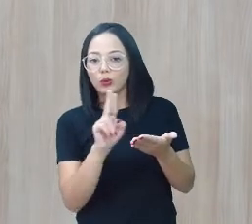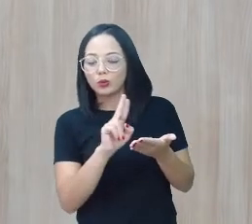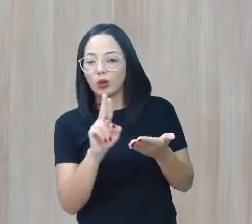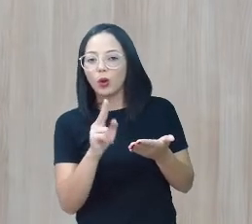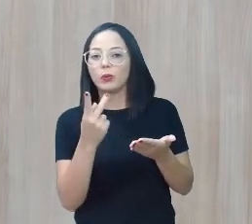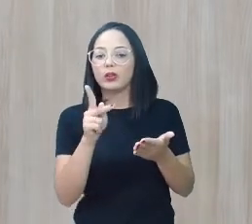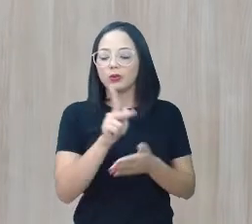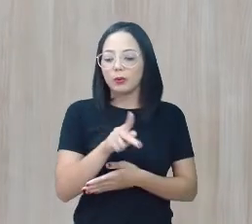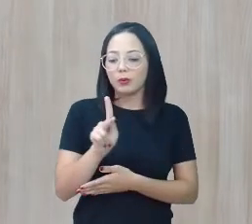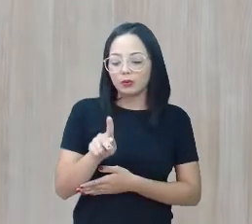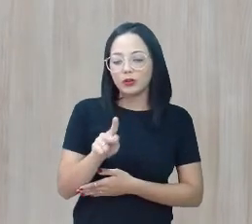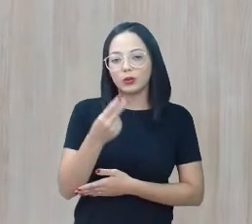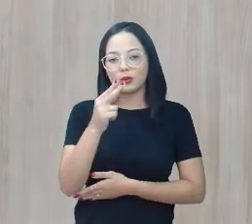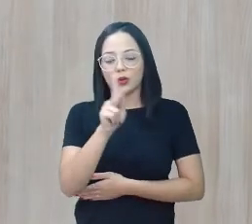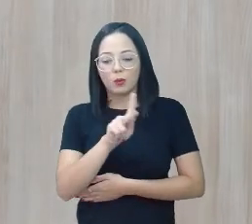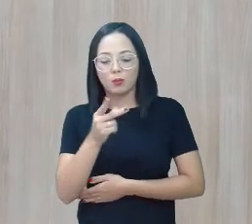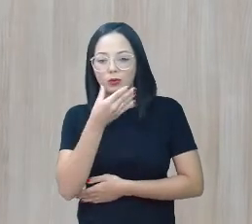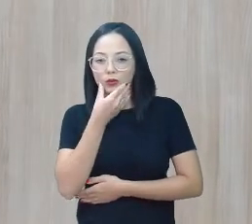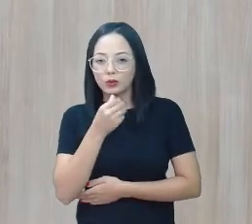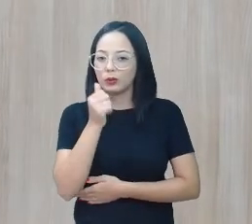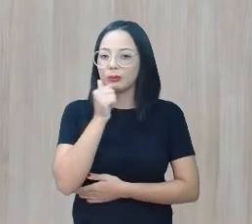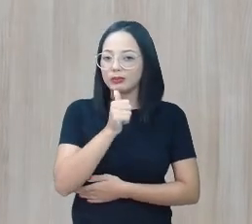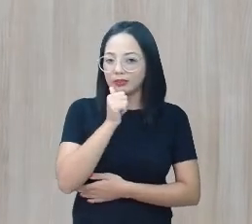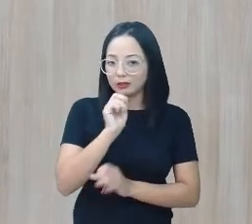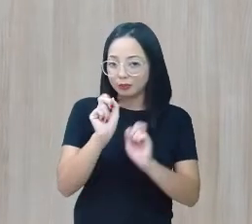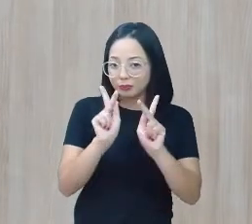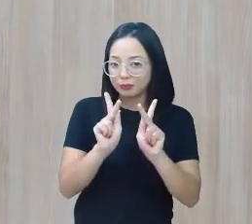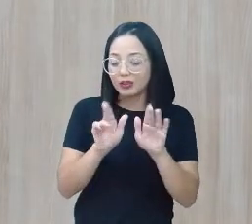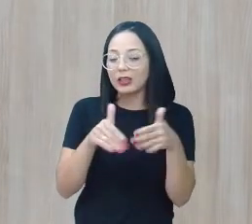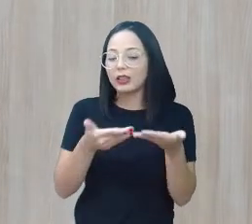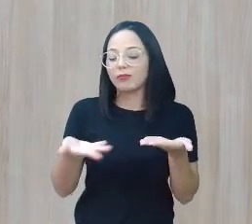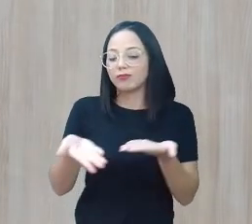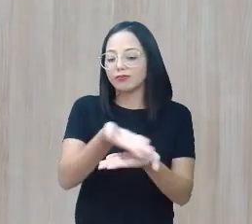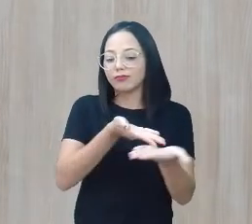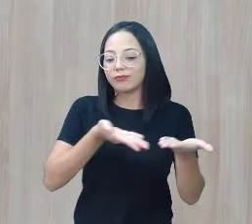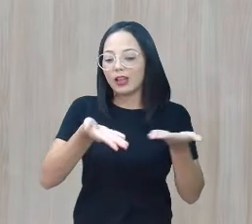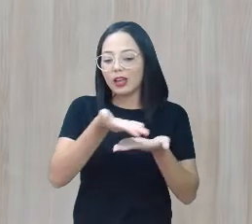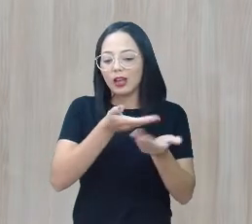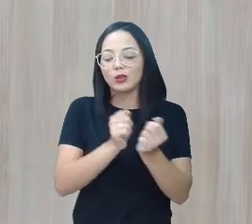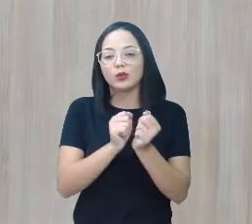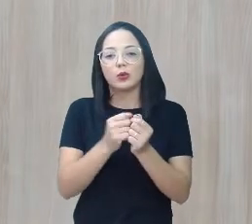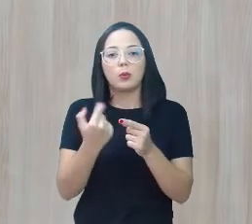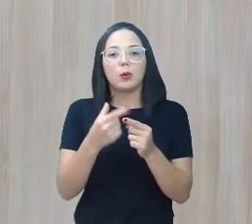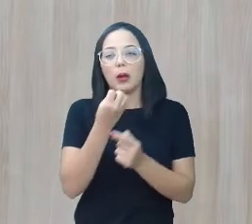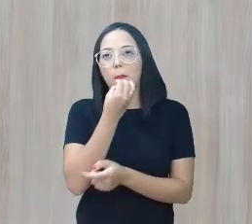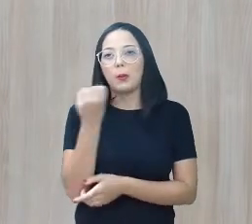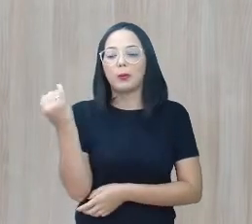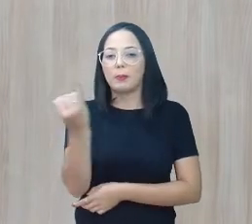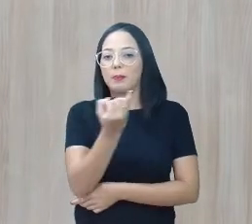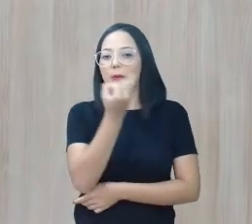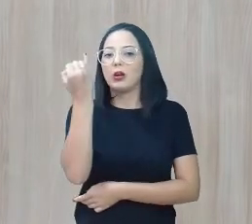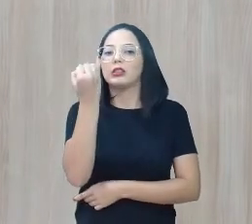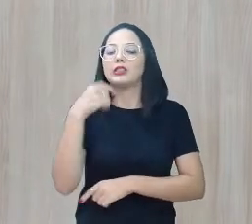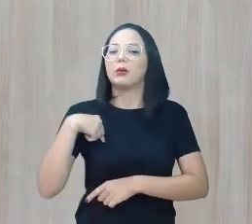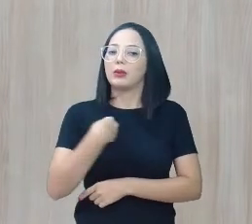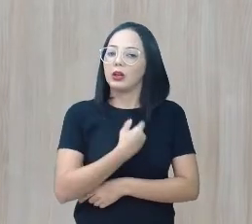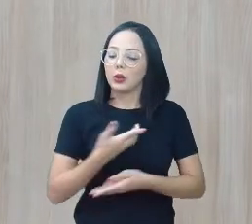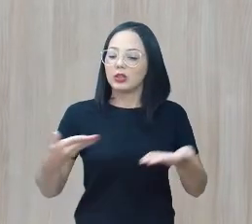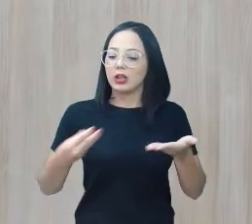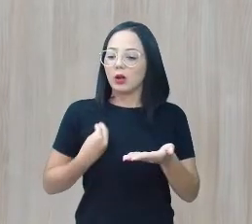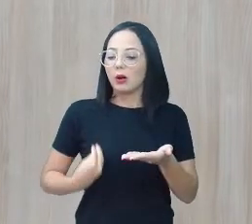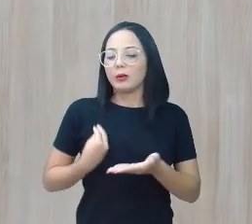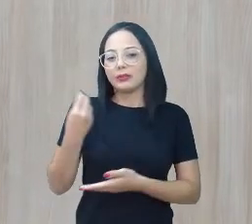nome da sua professora, do seu professor, tá? E aí interage aí, isso é muito importante para nós que